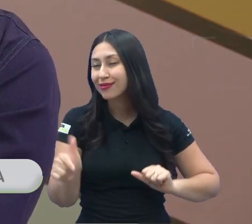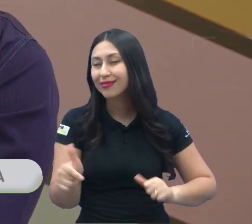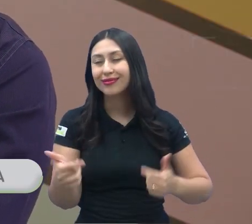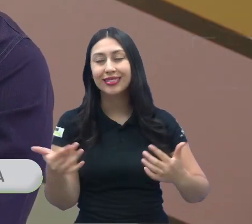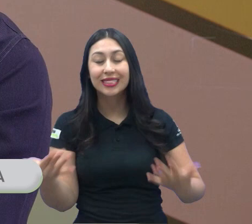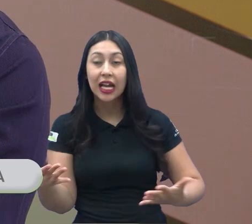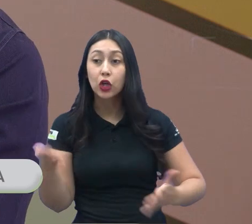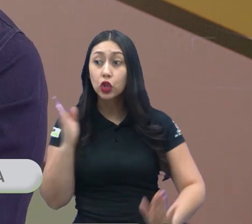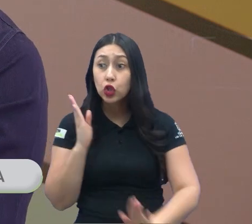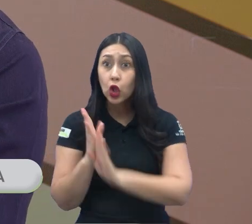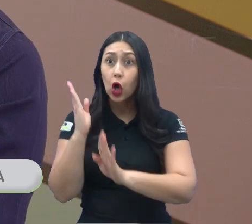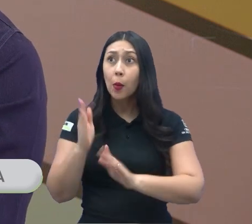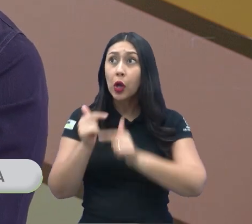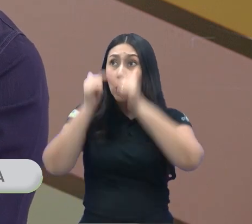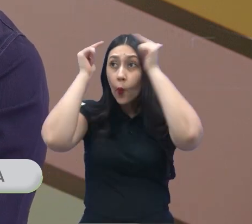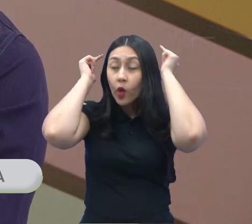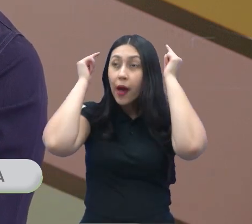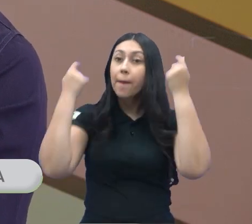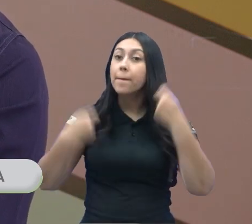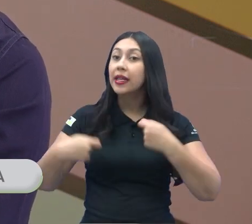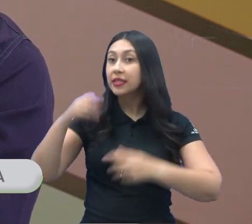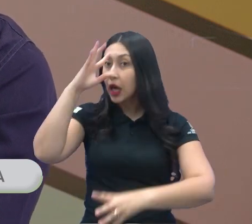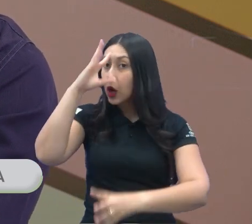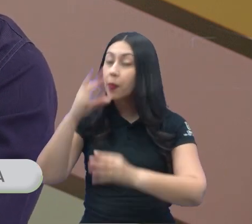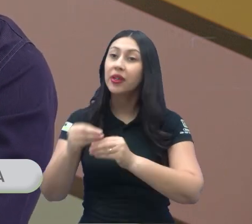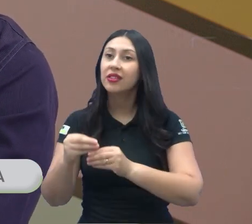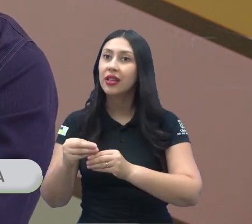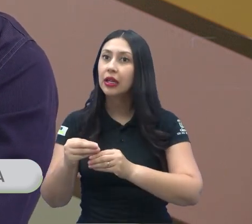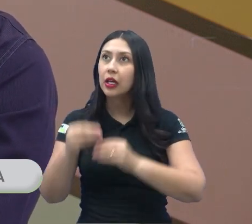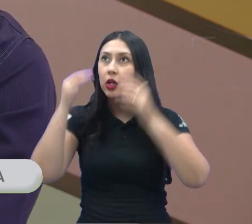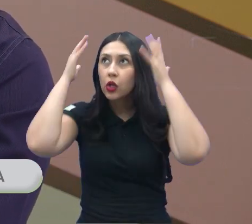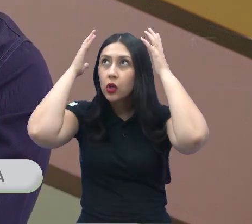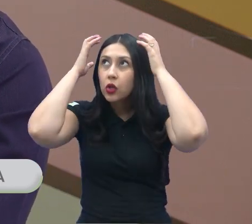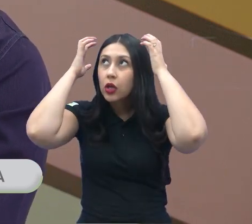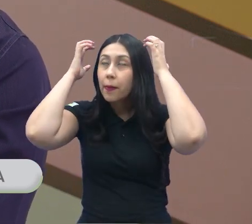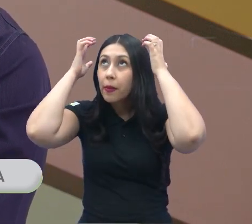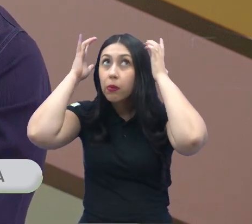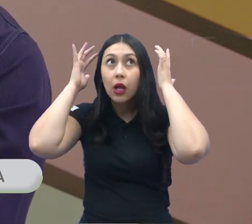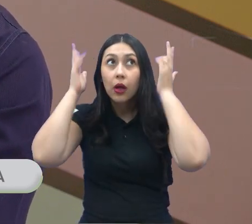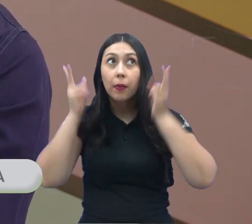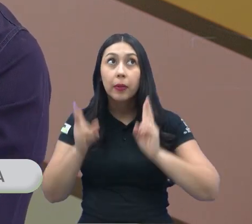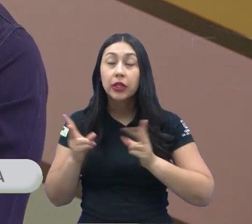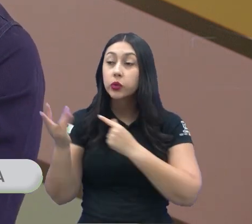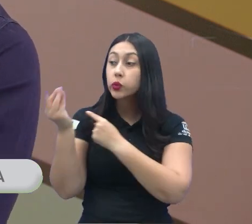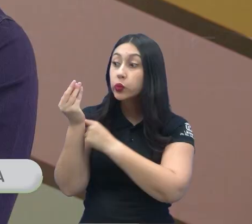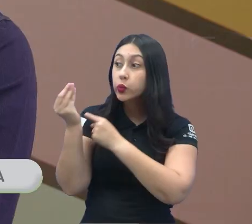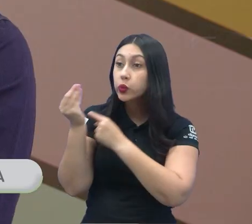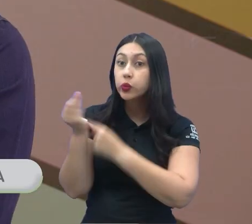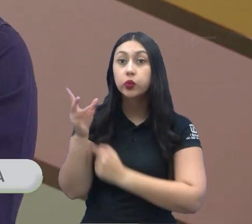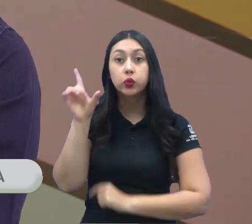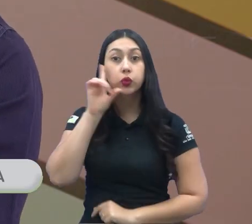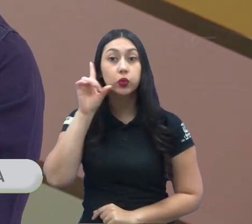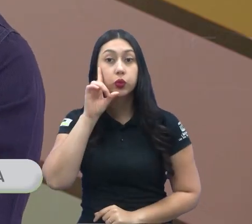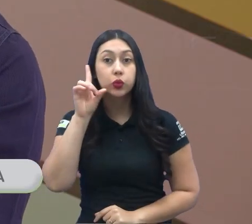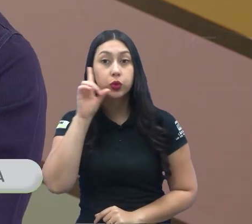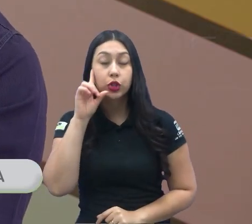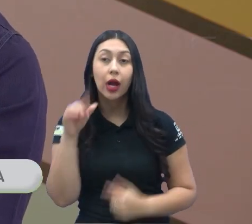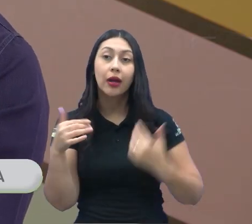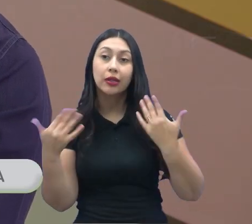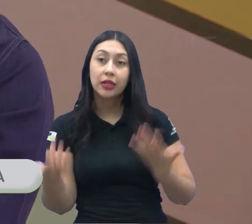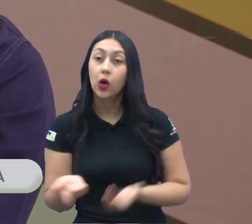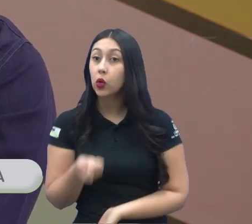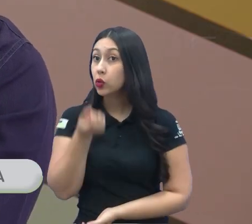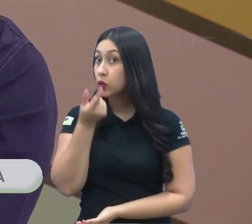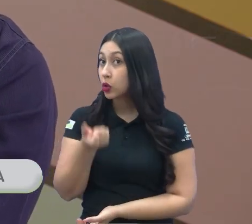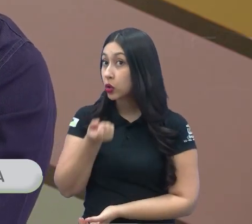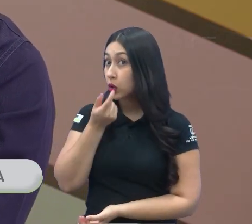da calvície, o primeiro passo é entender que, se quiser manter o cabelo, o tratamento tem que ser contínuo. Então, o em casa vai ser o de uso diário, né, os encapsulados